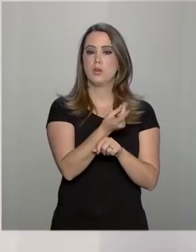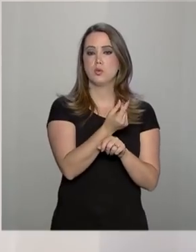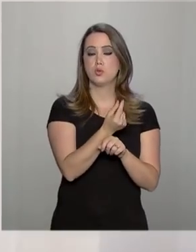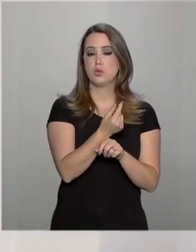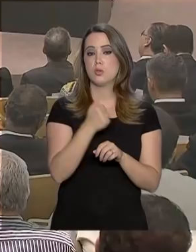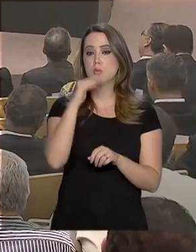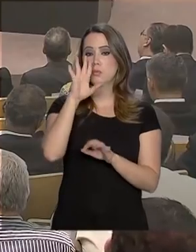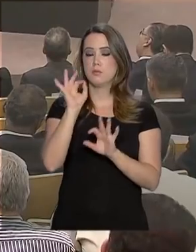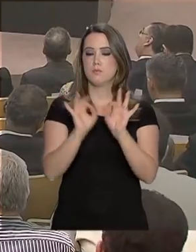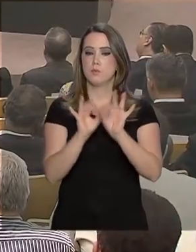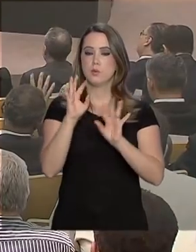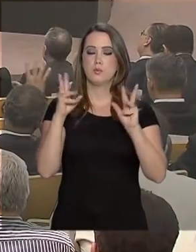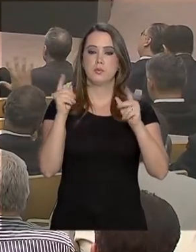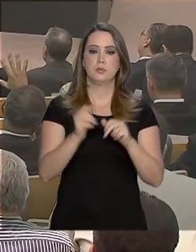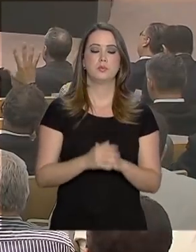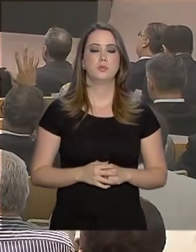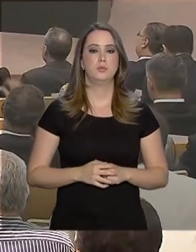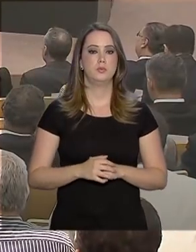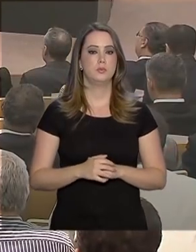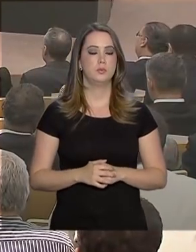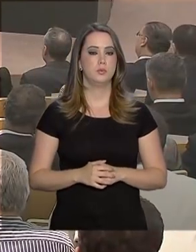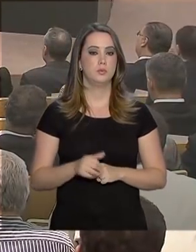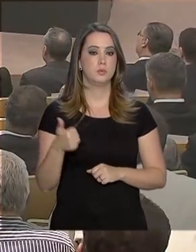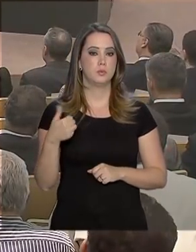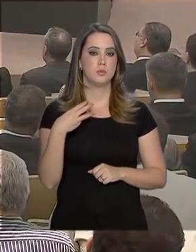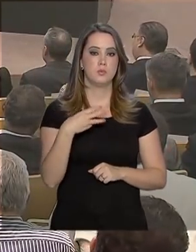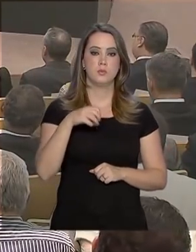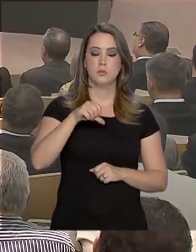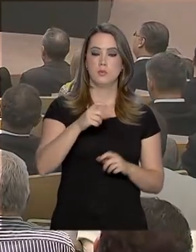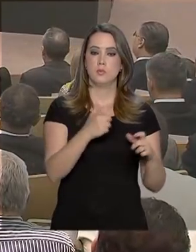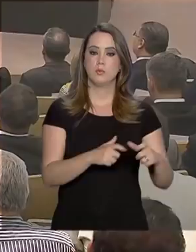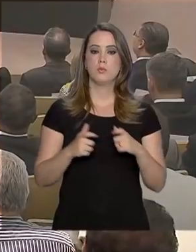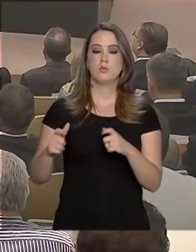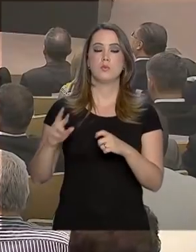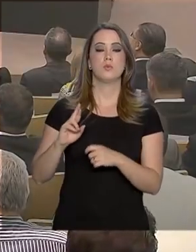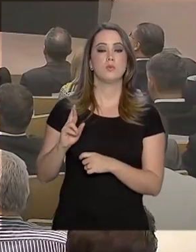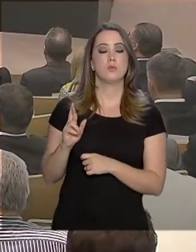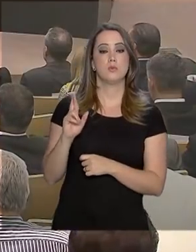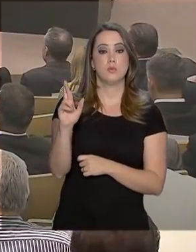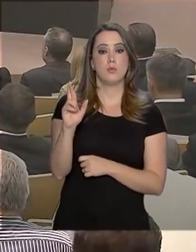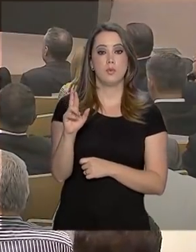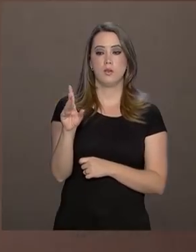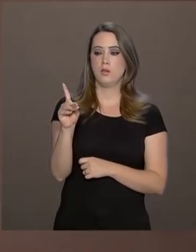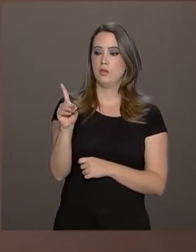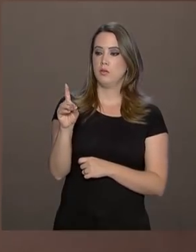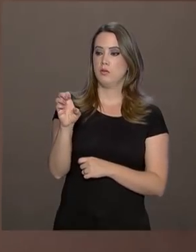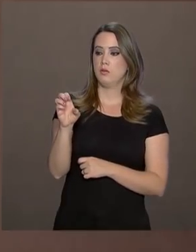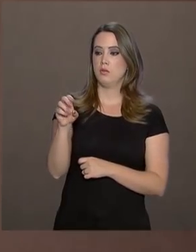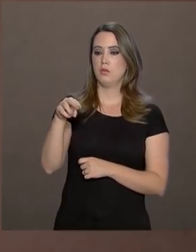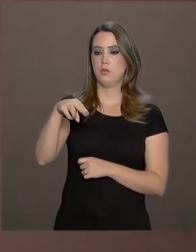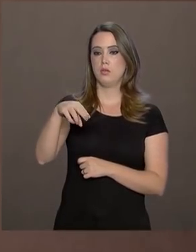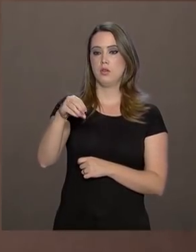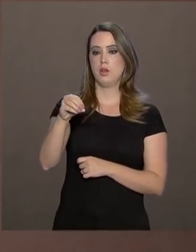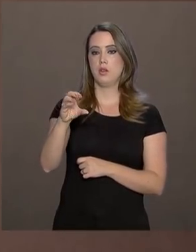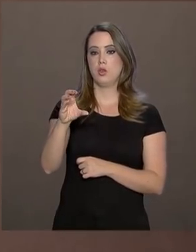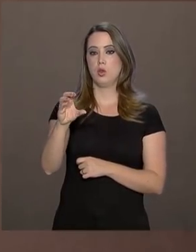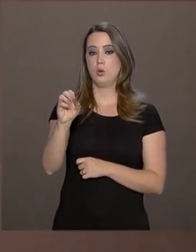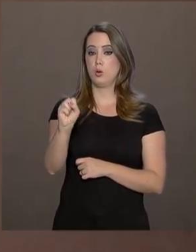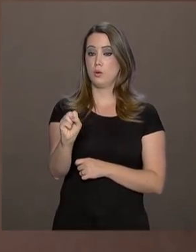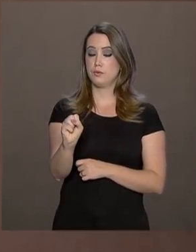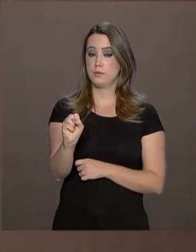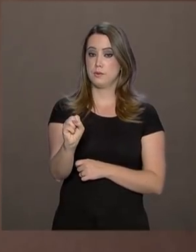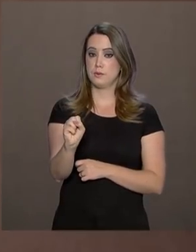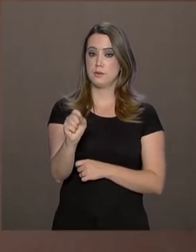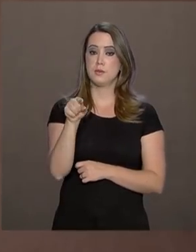executar todo o plano as 139 barragens estão sob responsabilidade do denox departamento Nacional de obras